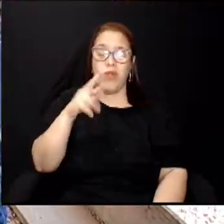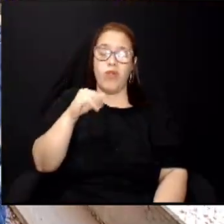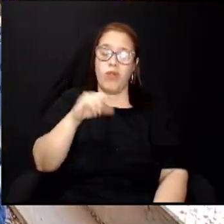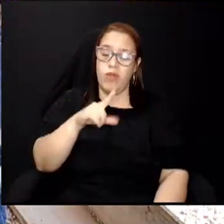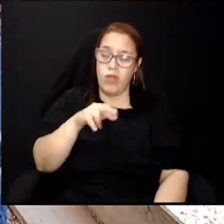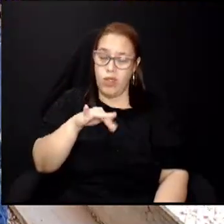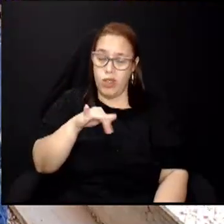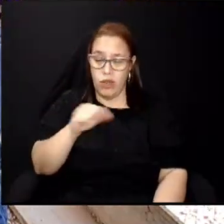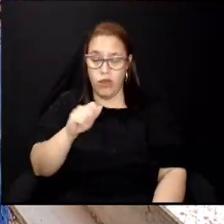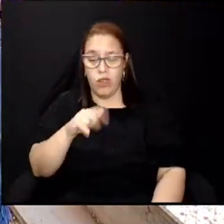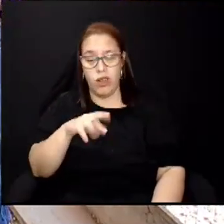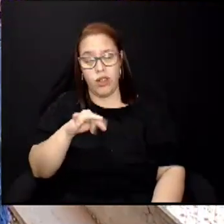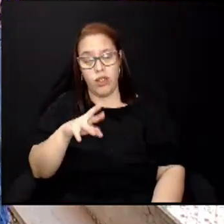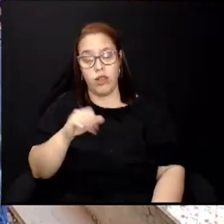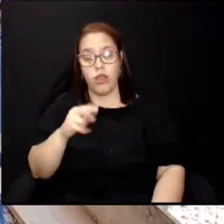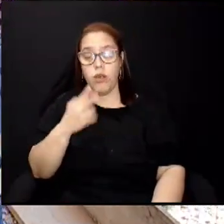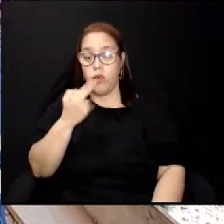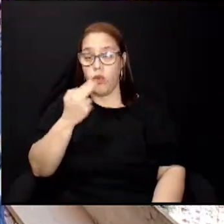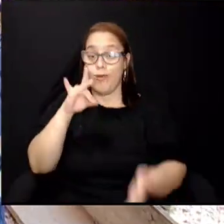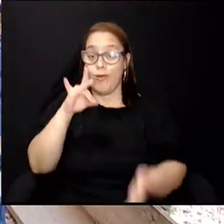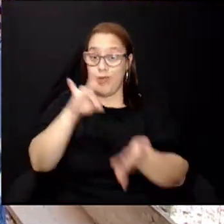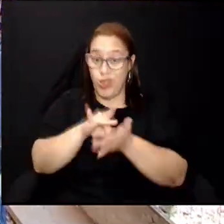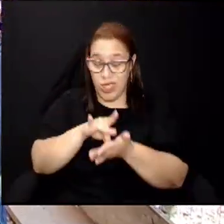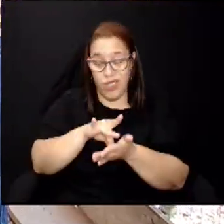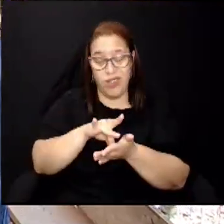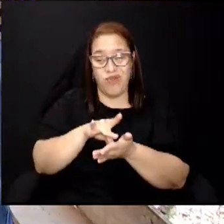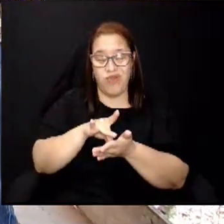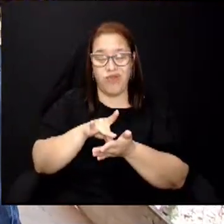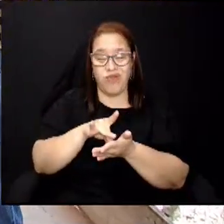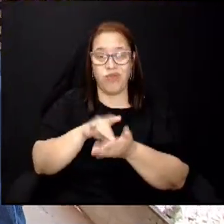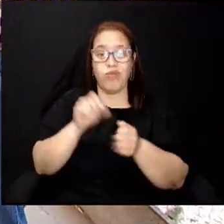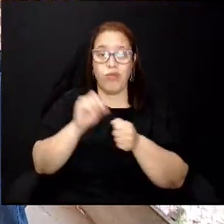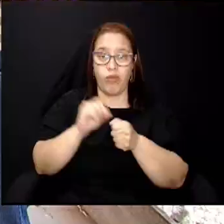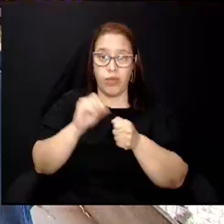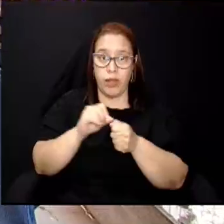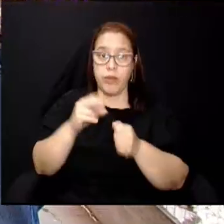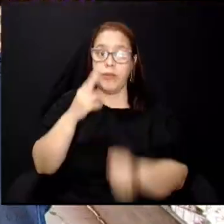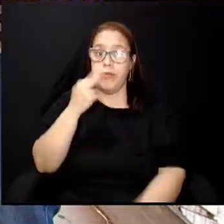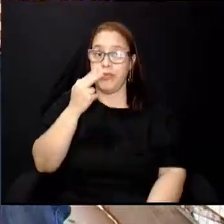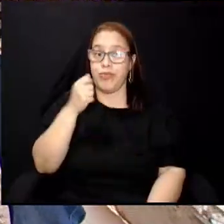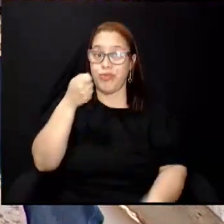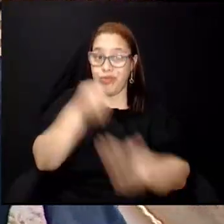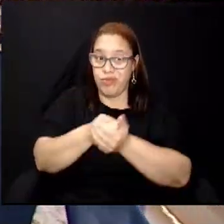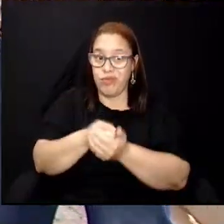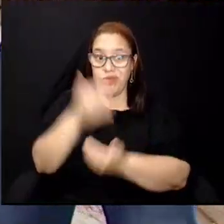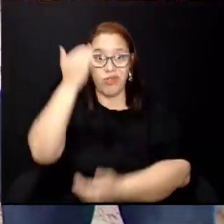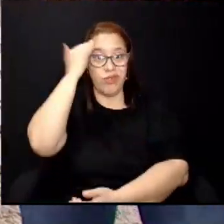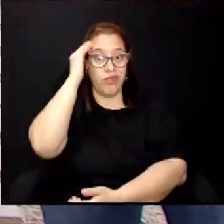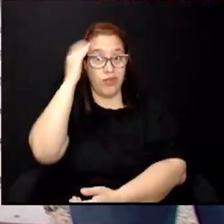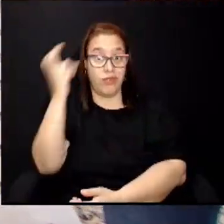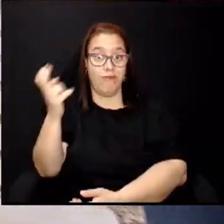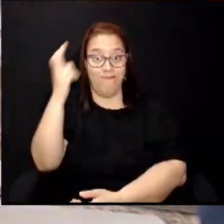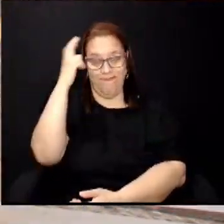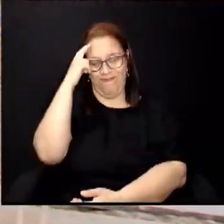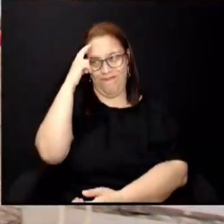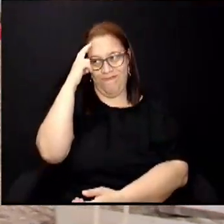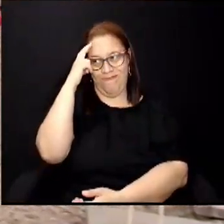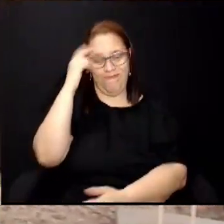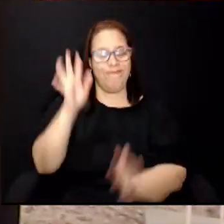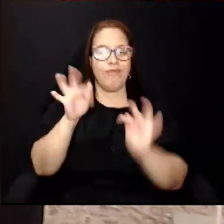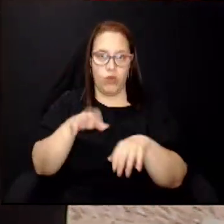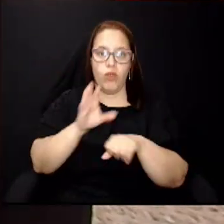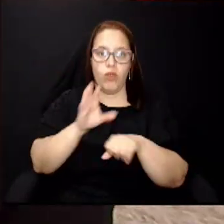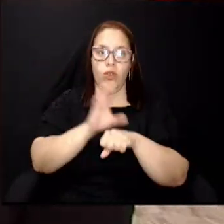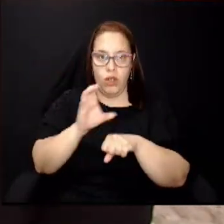nutrição aplicada. Quando eu passo pela nutrição aplicada, aí eu vou entender as culturas, que é mais ao final do curso, né? E a